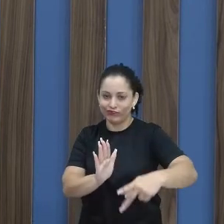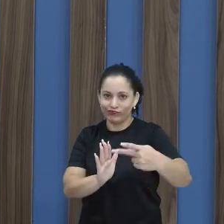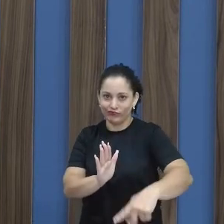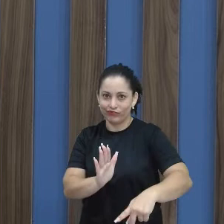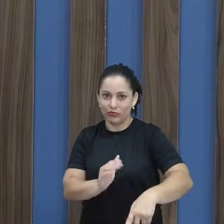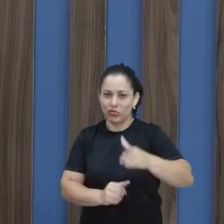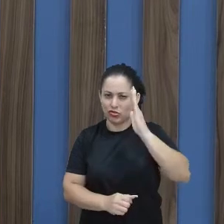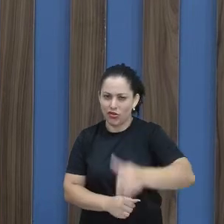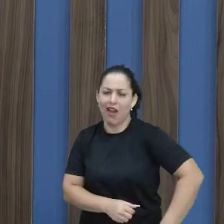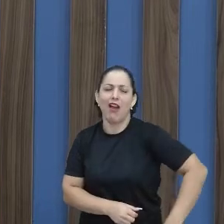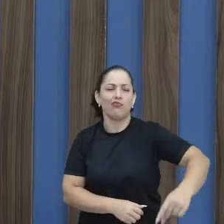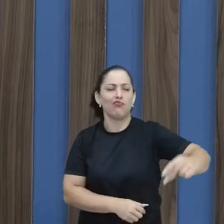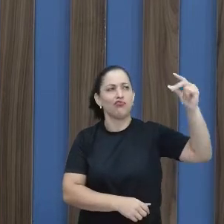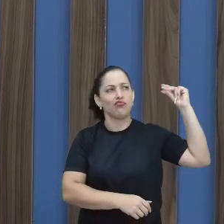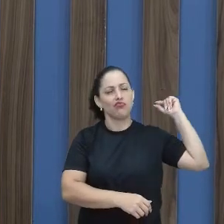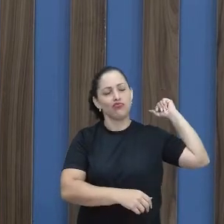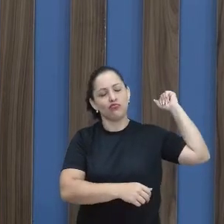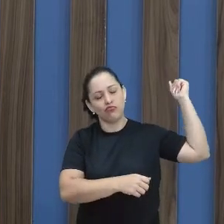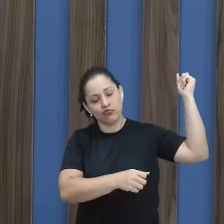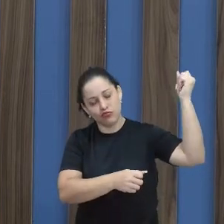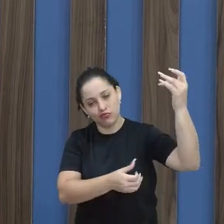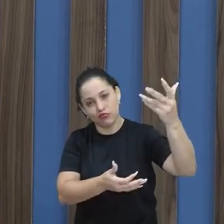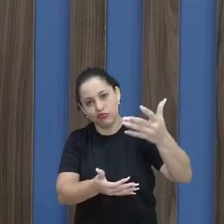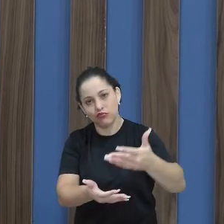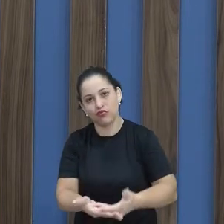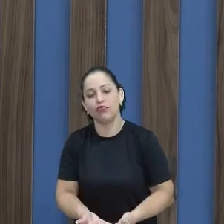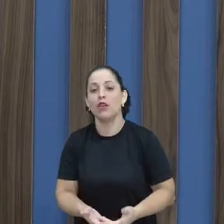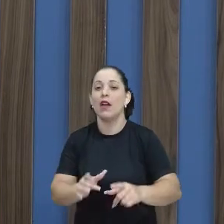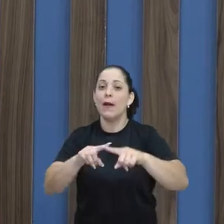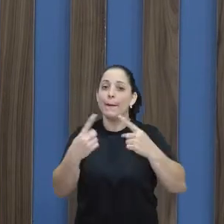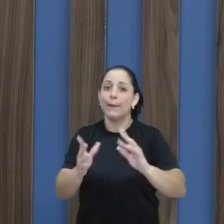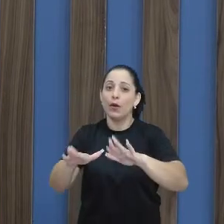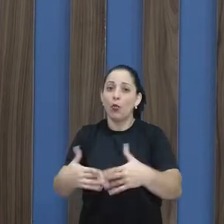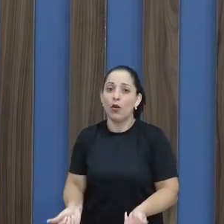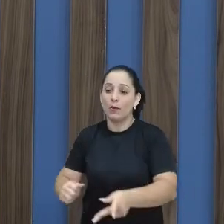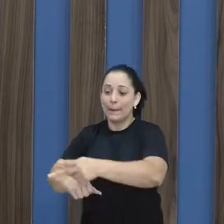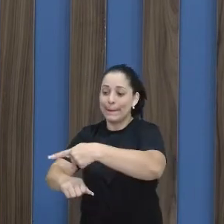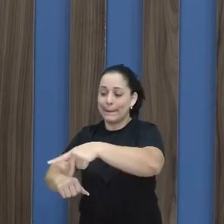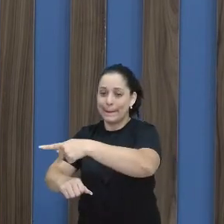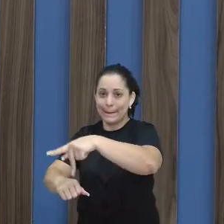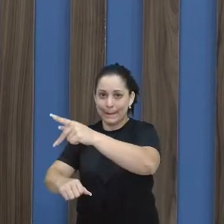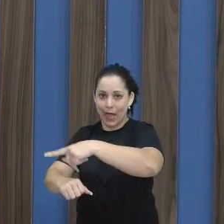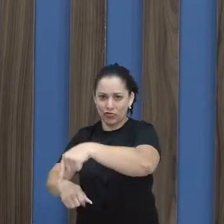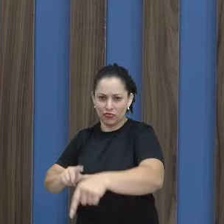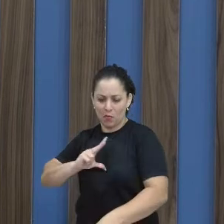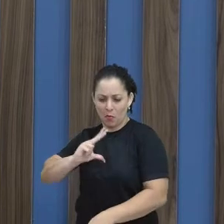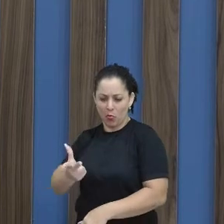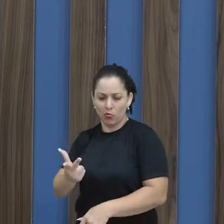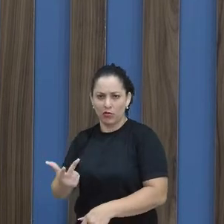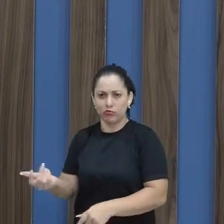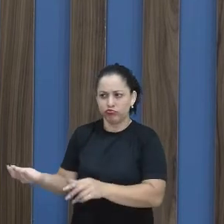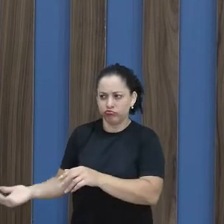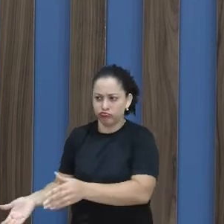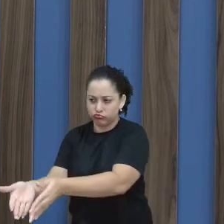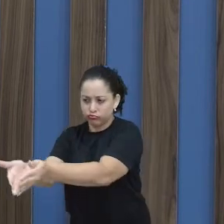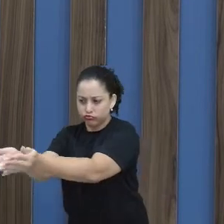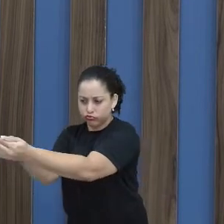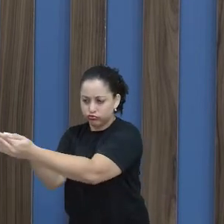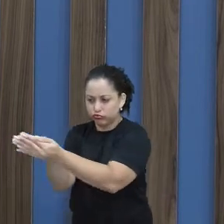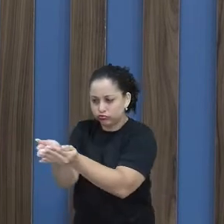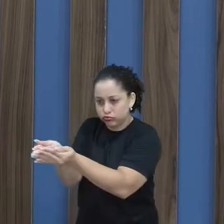já habitavam, e quando os colonizadores, né, os portugueses chegaram, além de